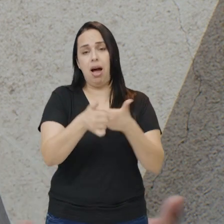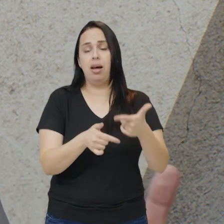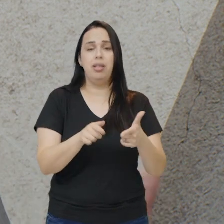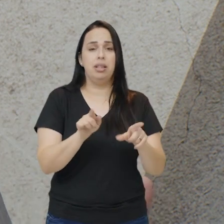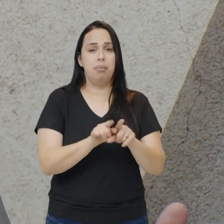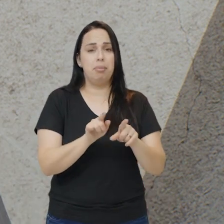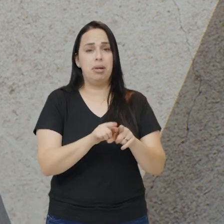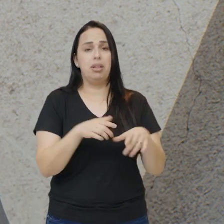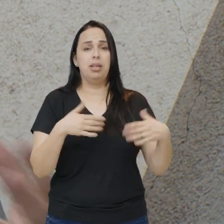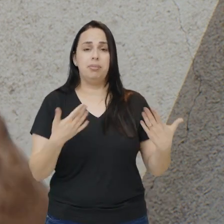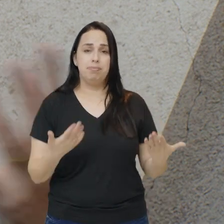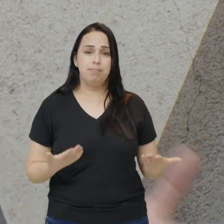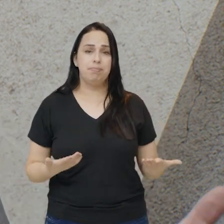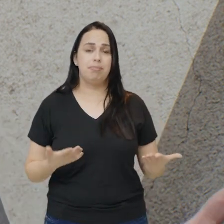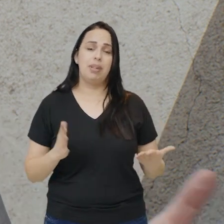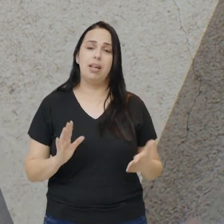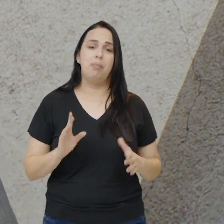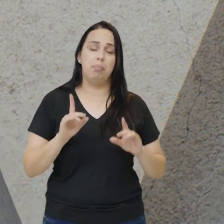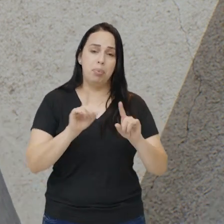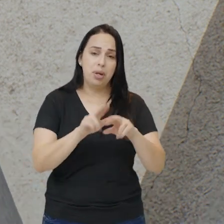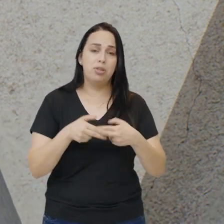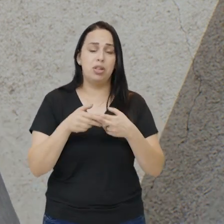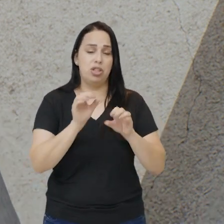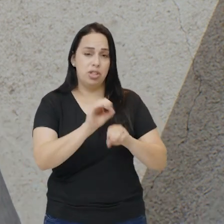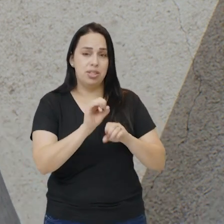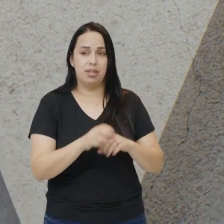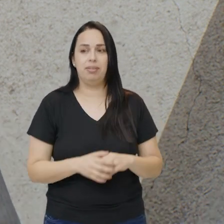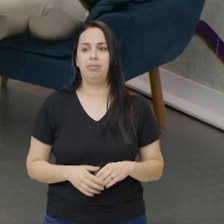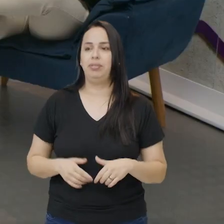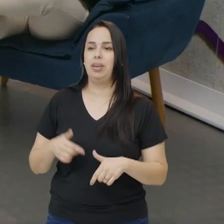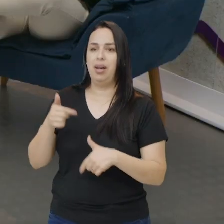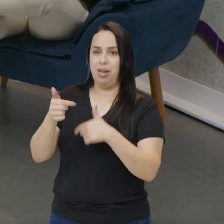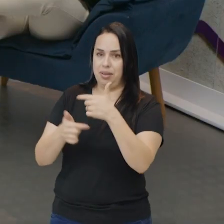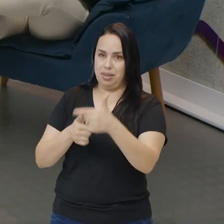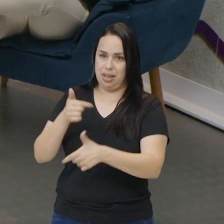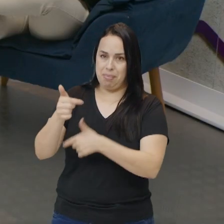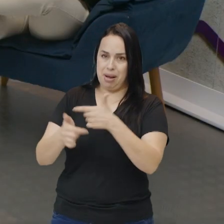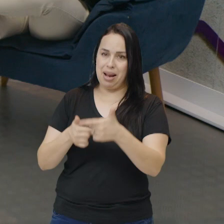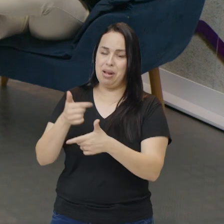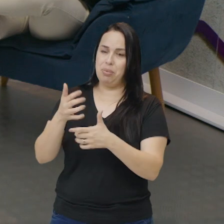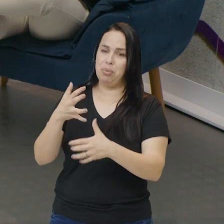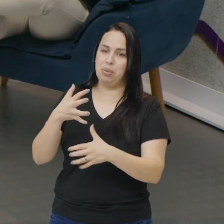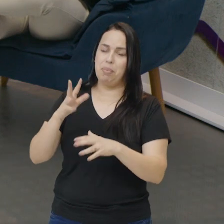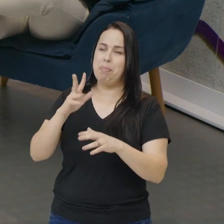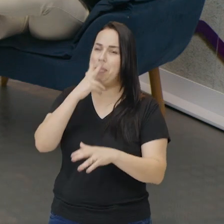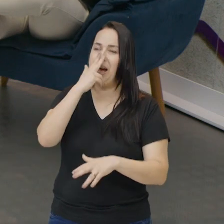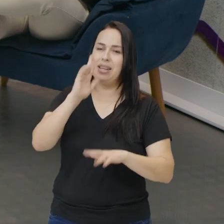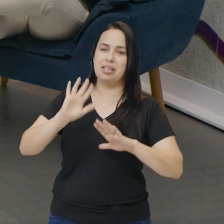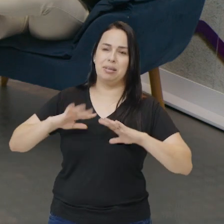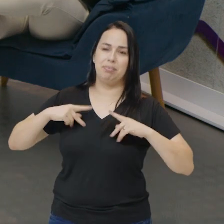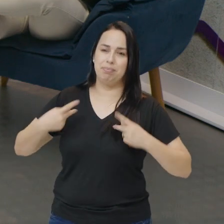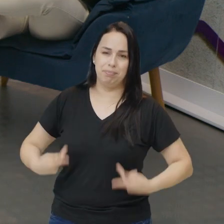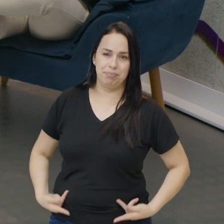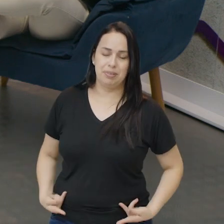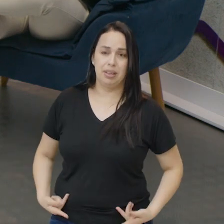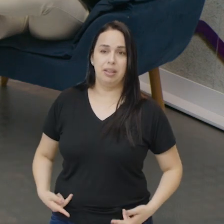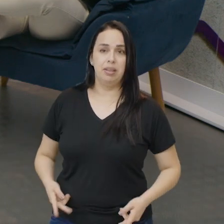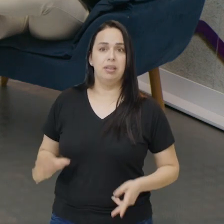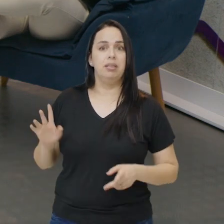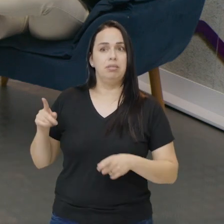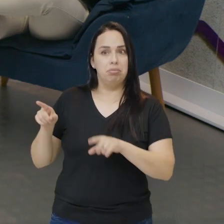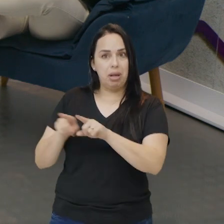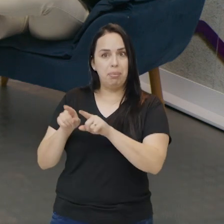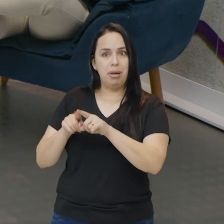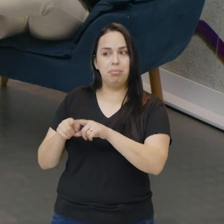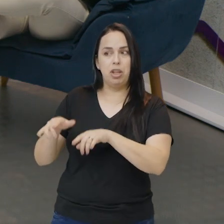maneira de agir com relação ao seu consumidor. E é isso que é passado no atendimento. Trabalho humanizado. Trabalho humanizado. E isso é, inclusive, algo que está